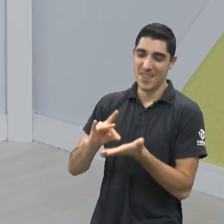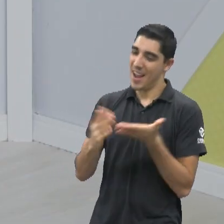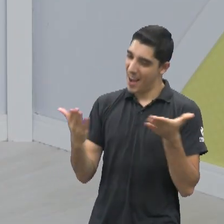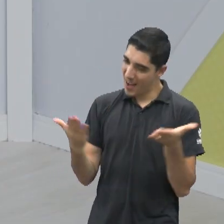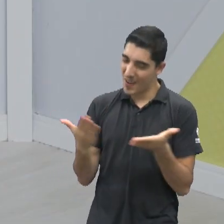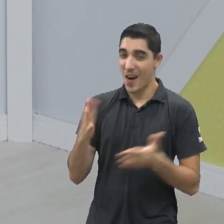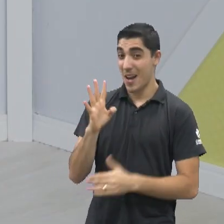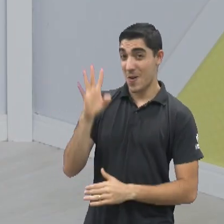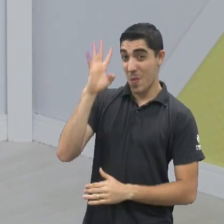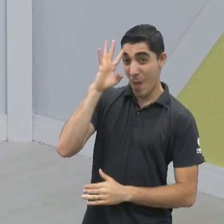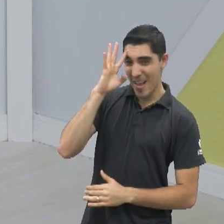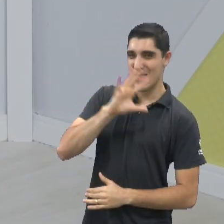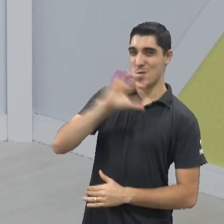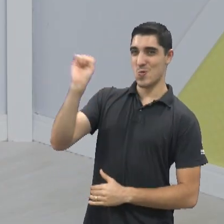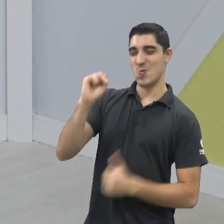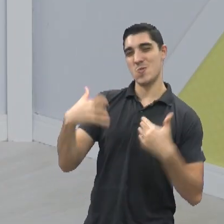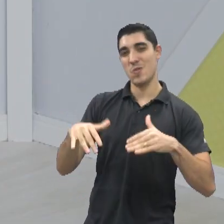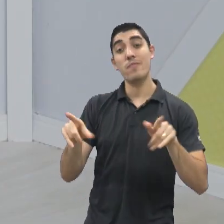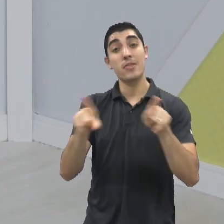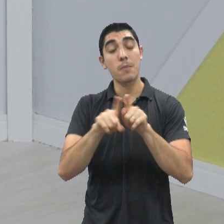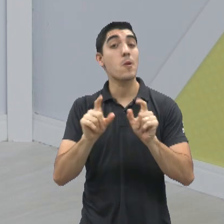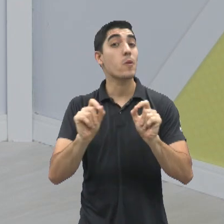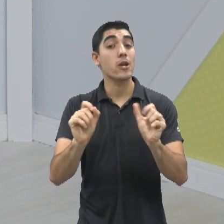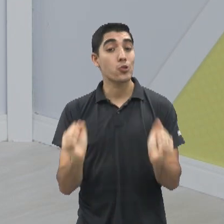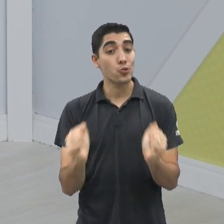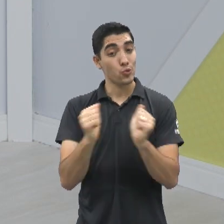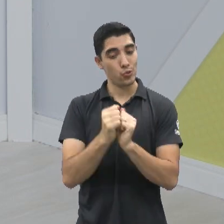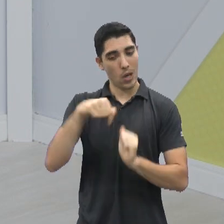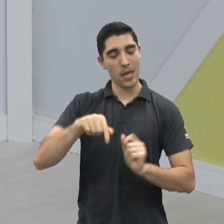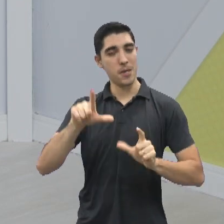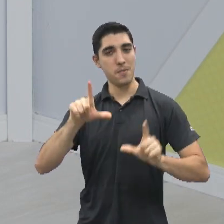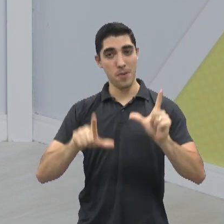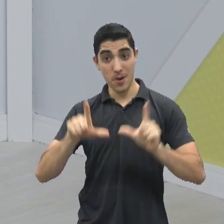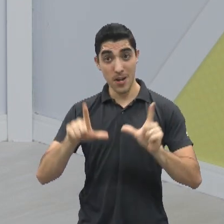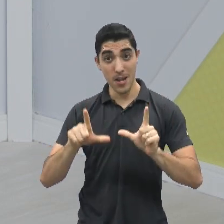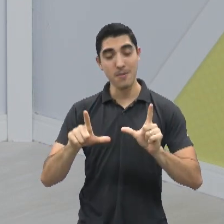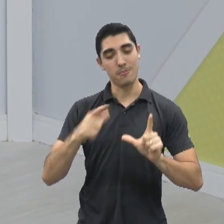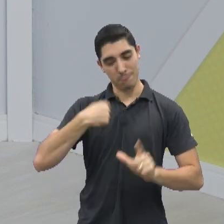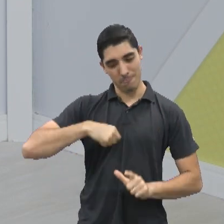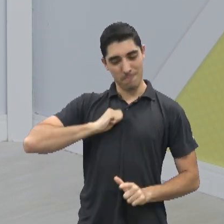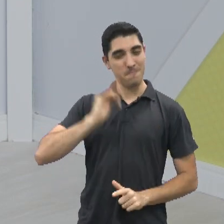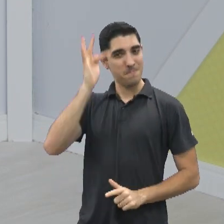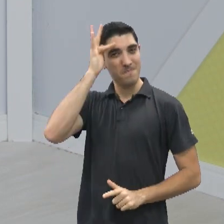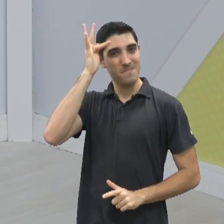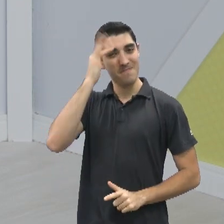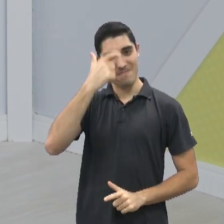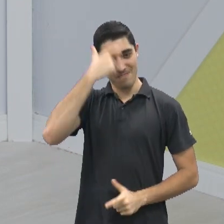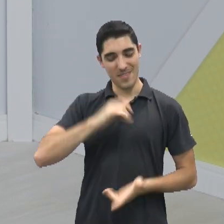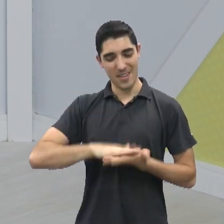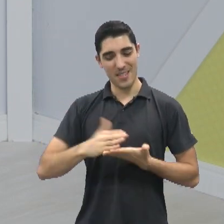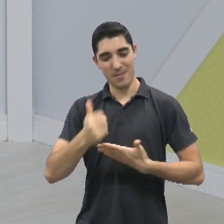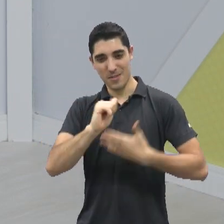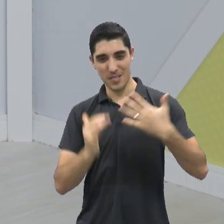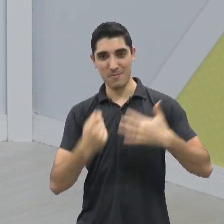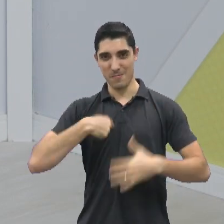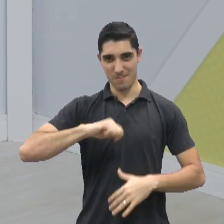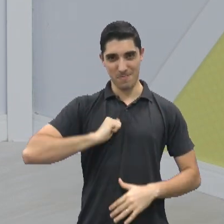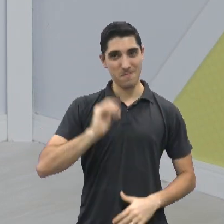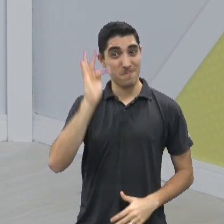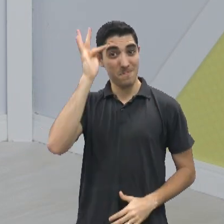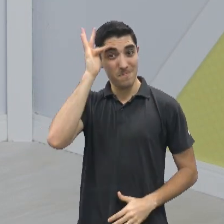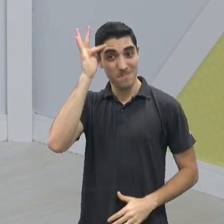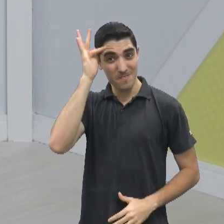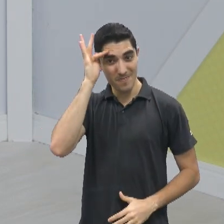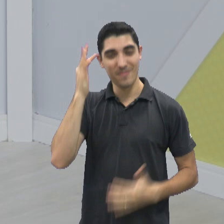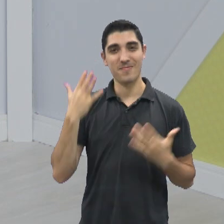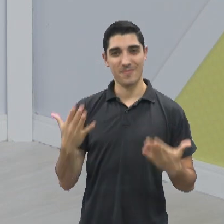quarta-feira. E além do Paulo, quem vai fazer o programa aqui com a gente é o Luiz Fernando, que vai levar as informações para a comunidade surda de São José